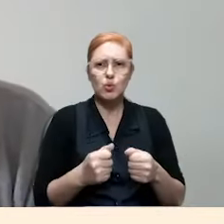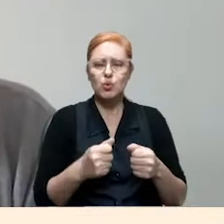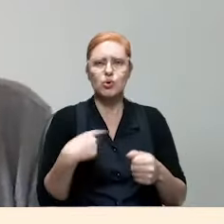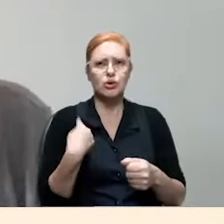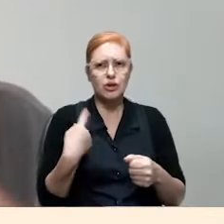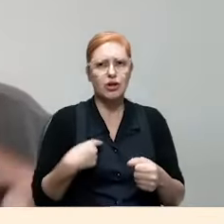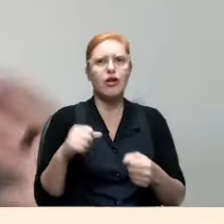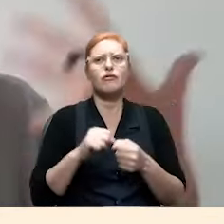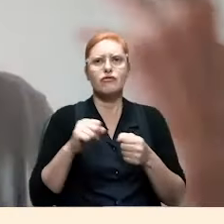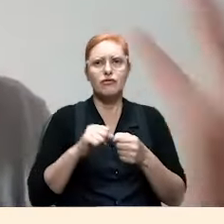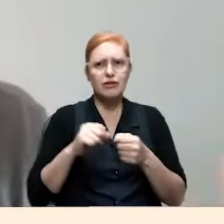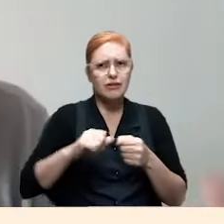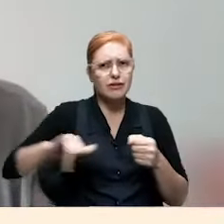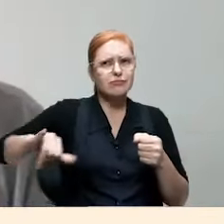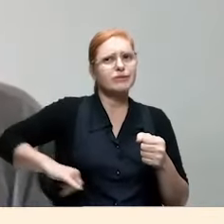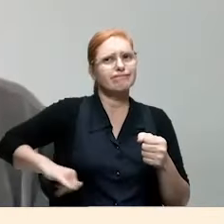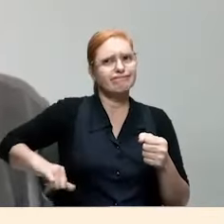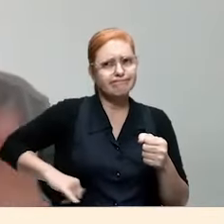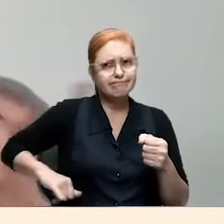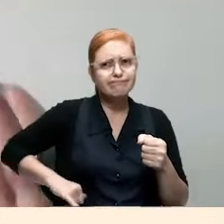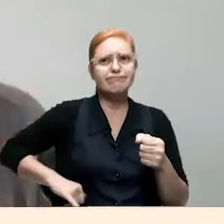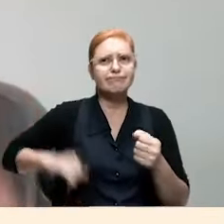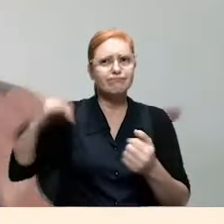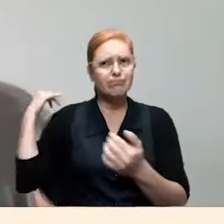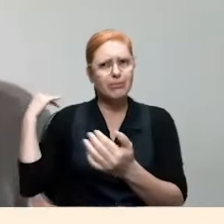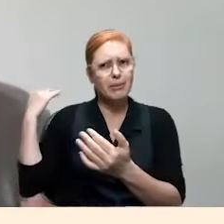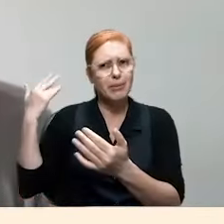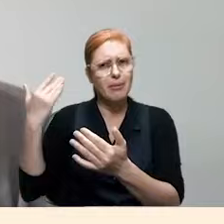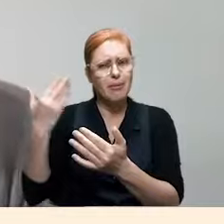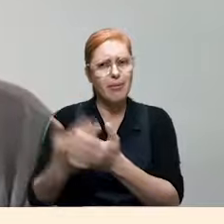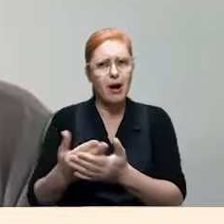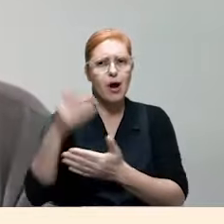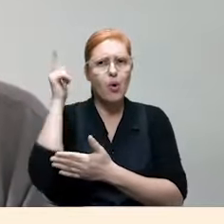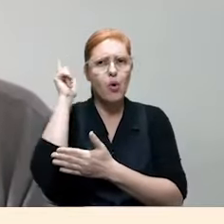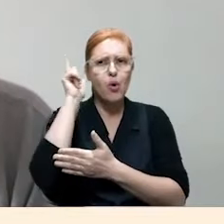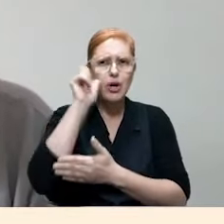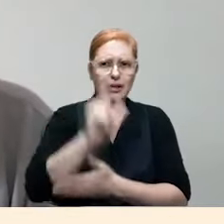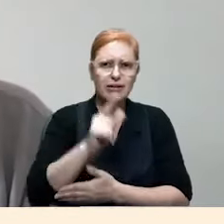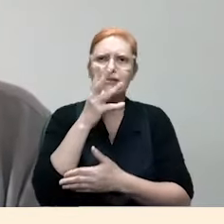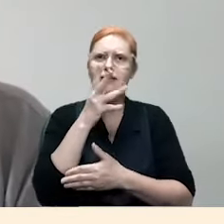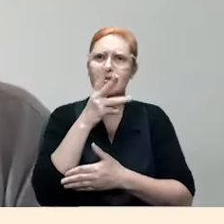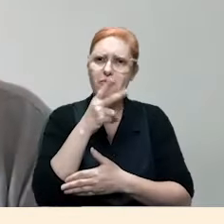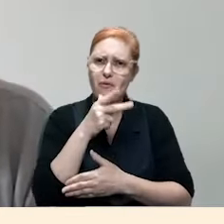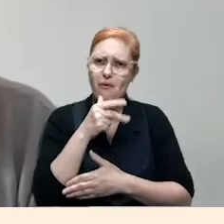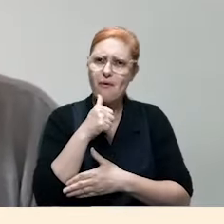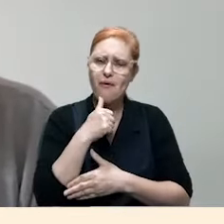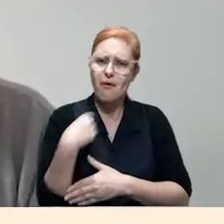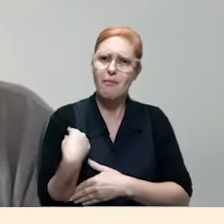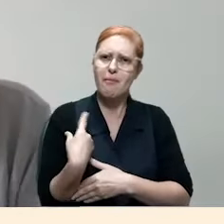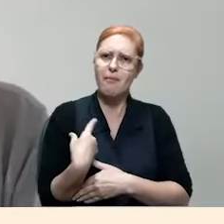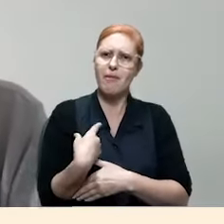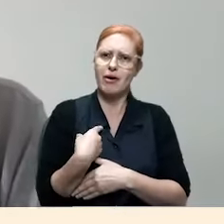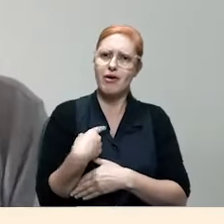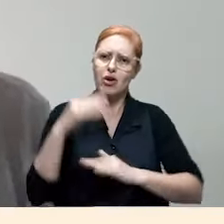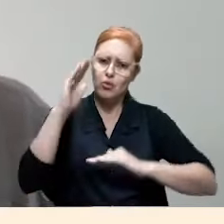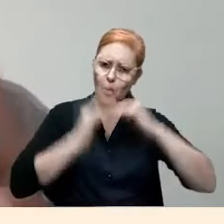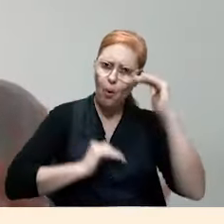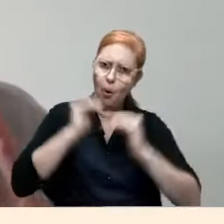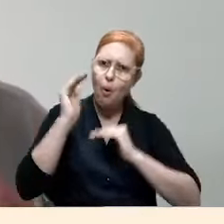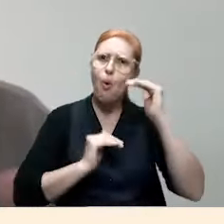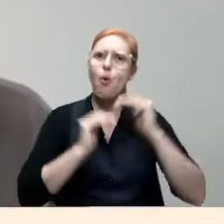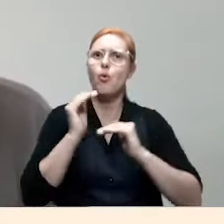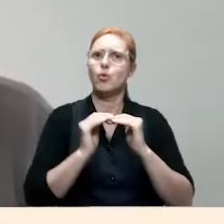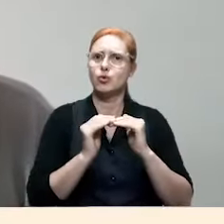sacrificante, que foram as conquistas. Demorou tanto tempo para que nós chegássemos até algumas delas, e